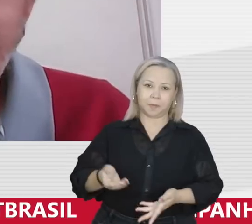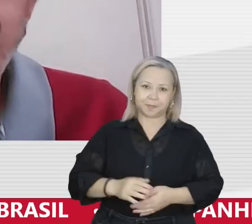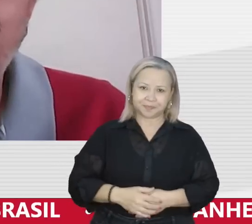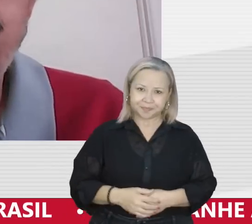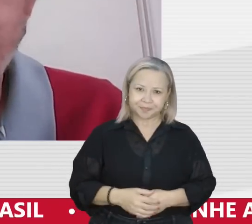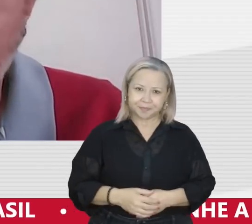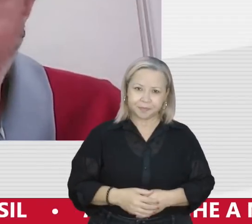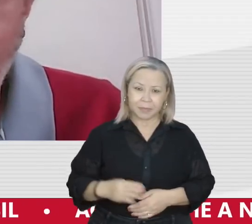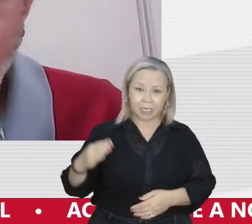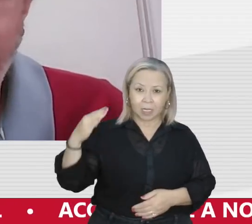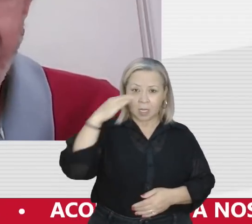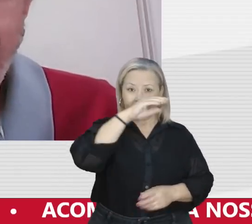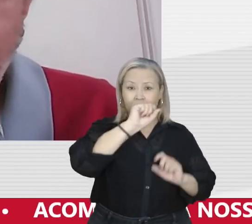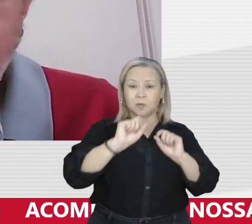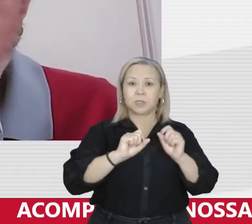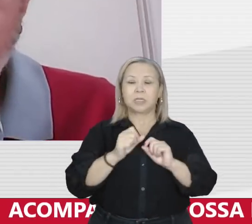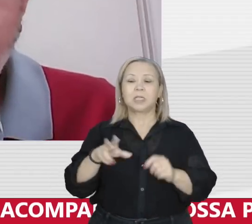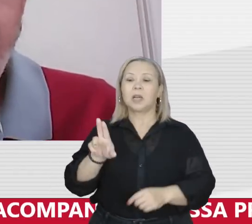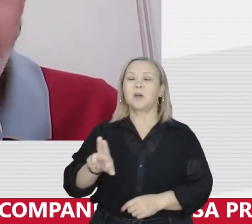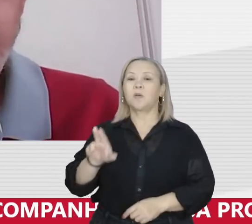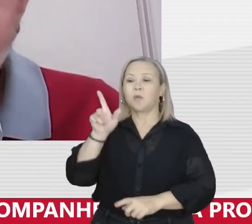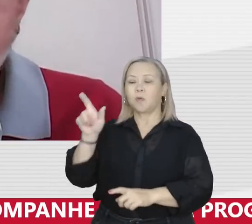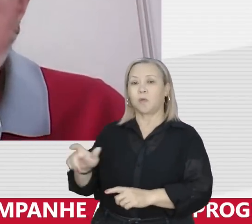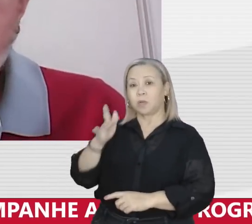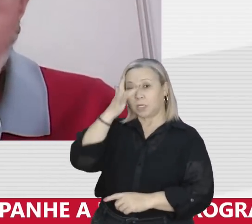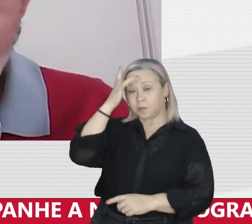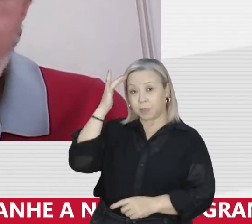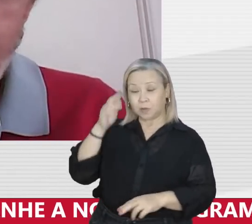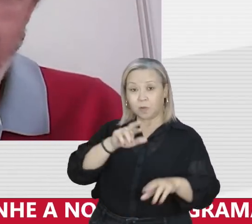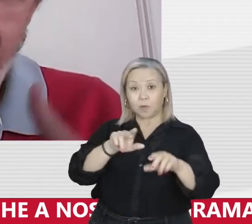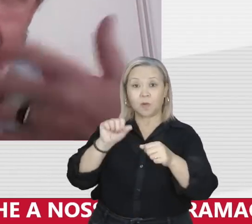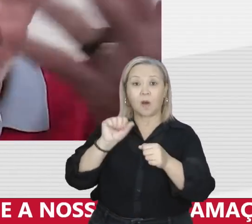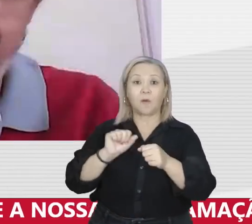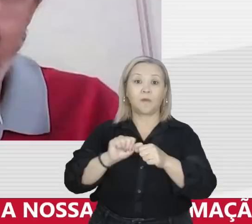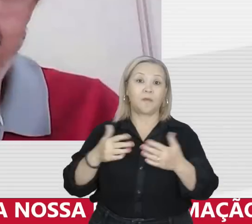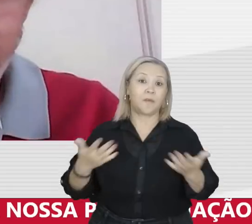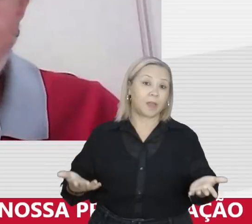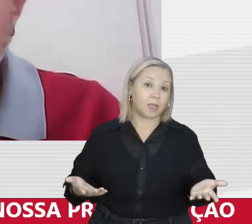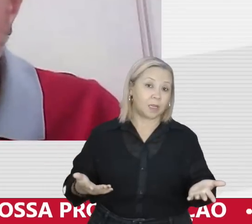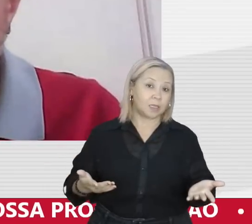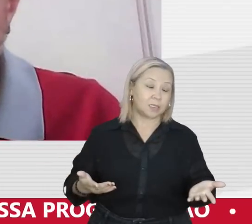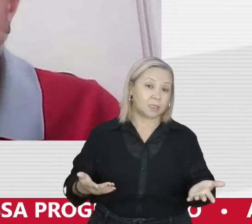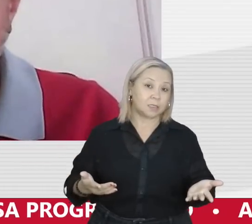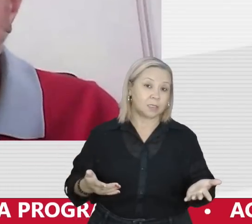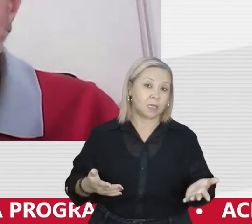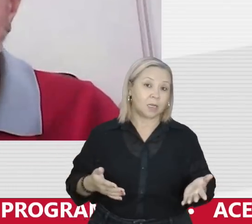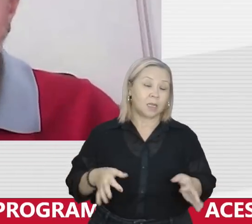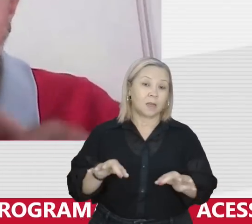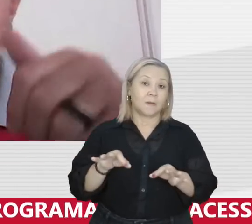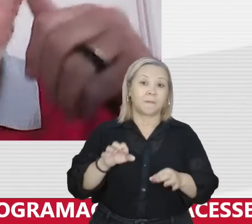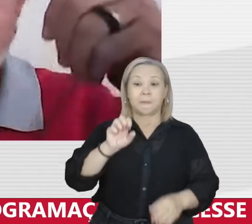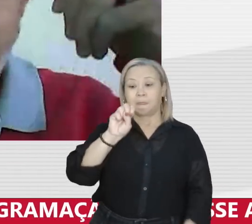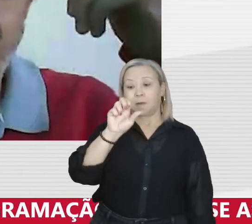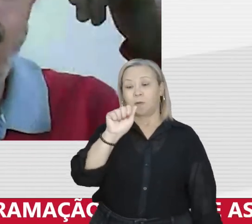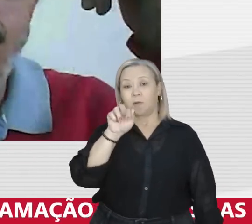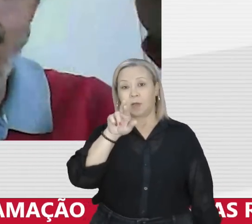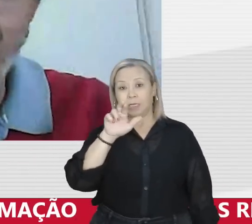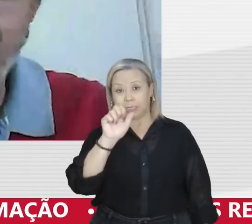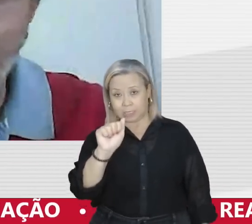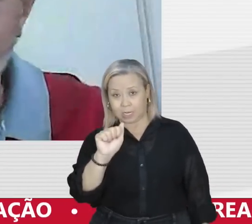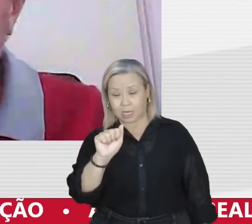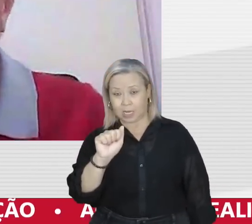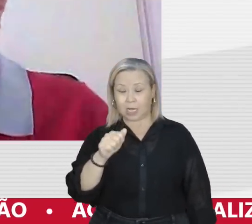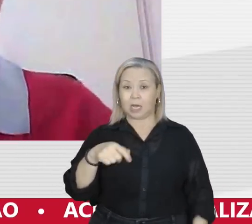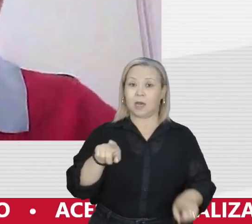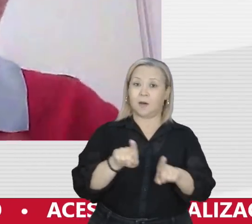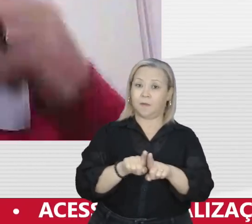ressentem de que ele usa e joga fora, como fez com aquelas organizadoras, Sarah Winter, como fez com o